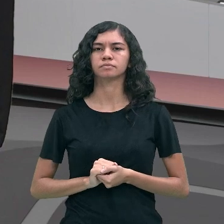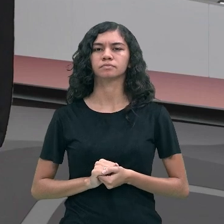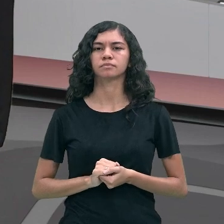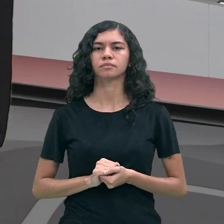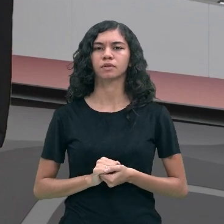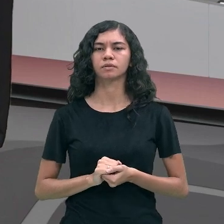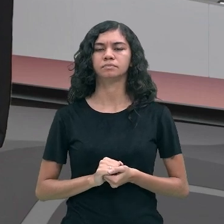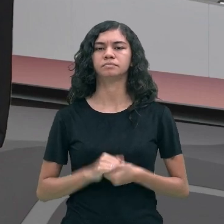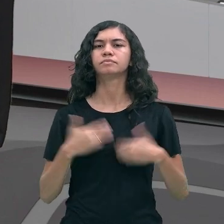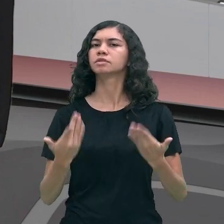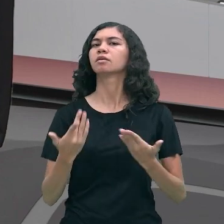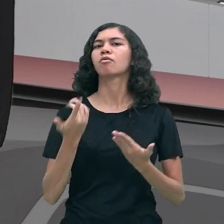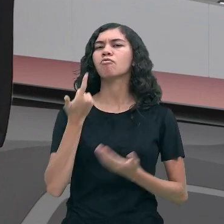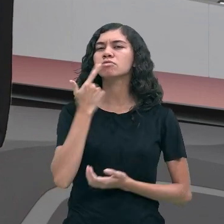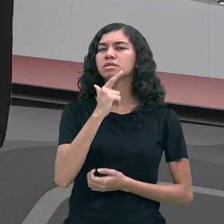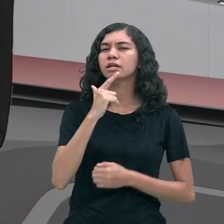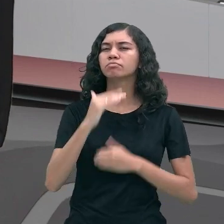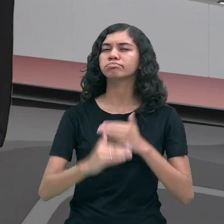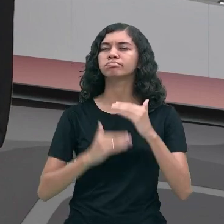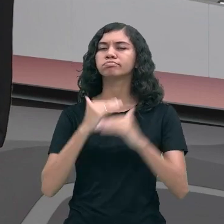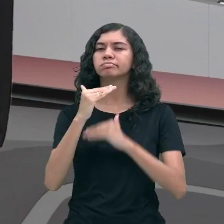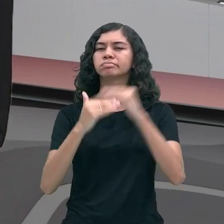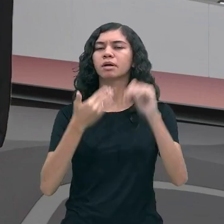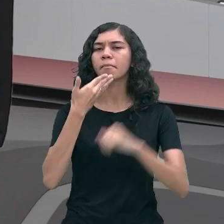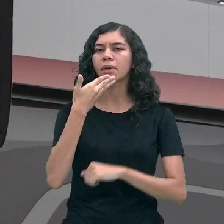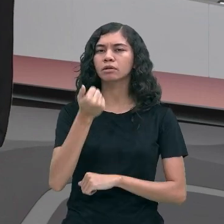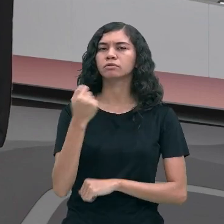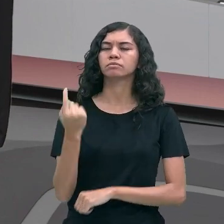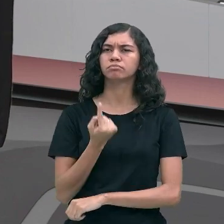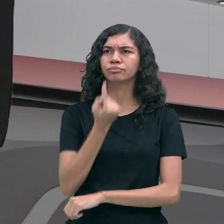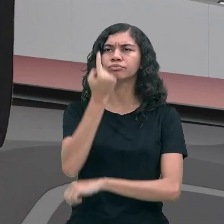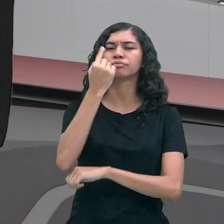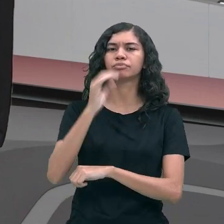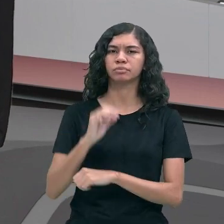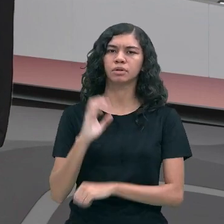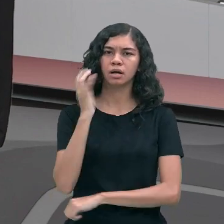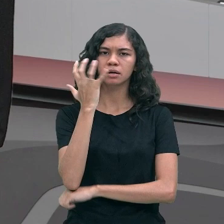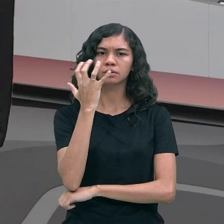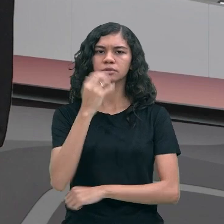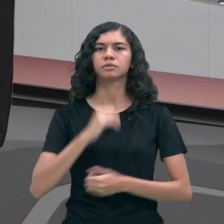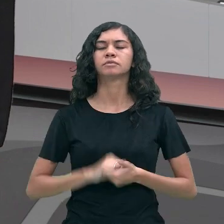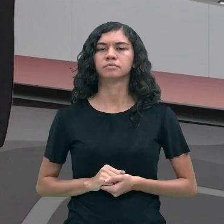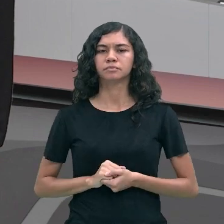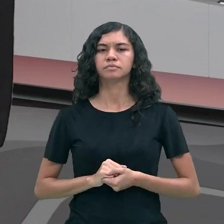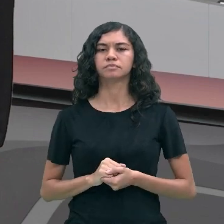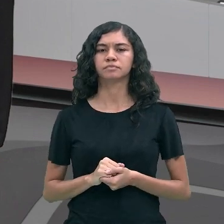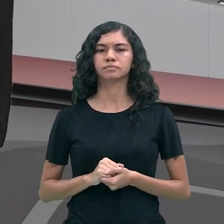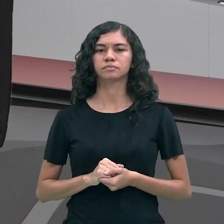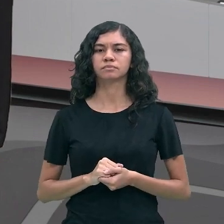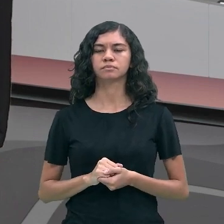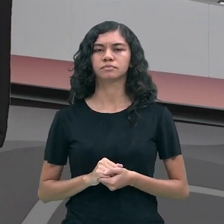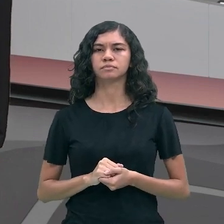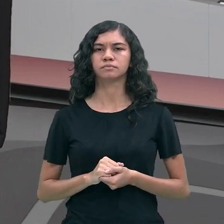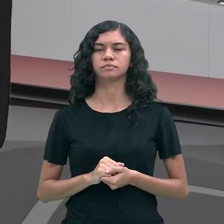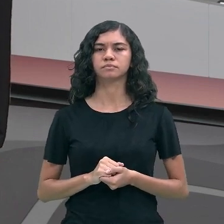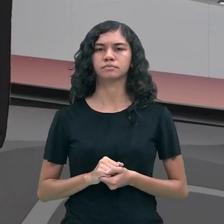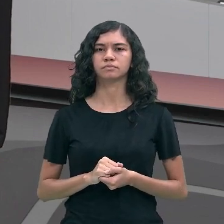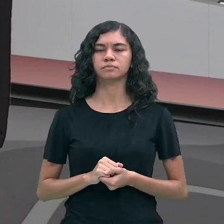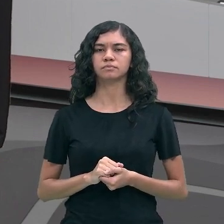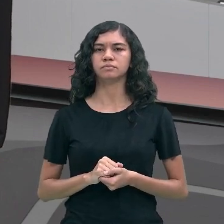se desenvolver melhor, porque não vão ser atingidas justamente pelas águas dos rios. Então a gente verifica